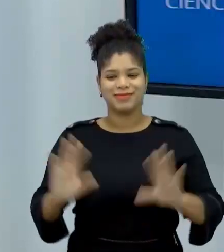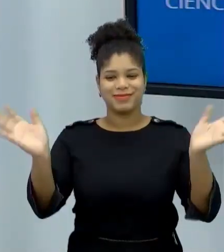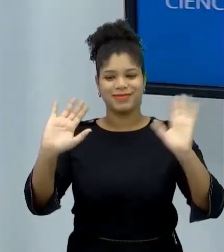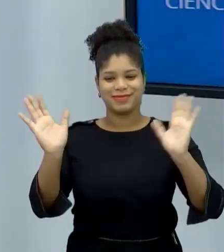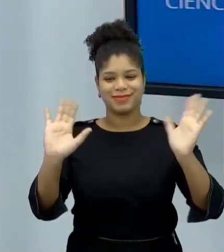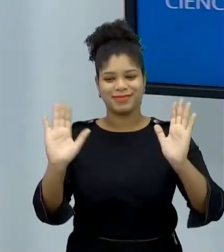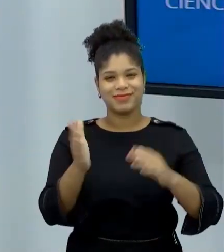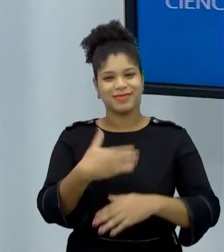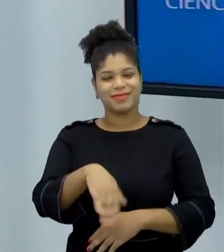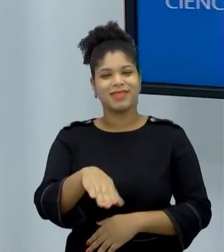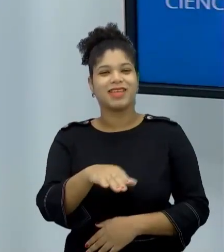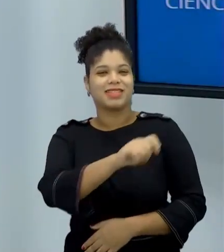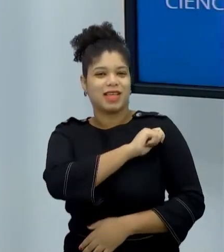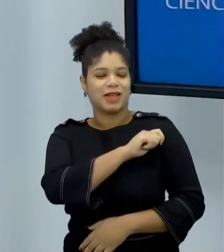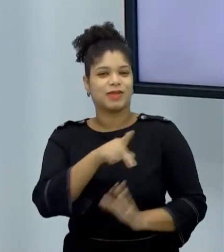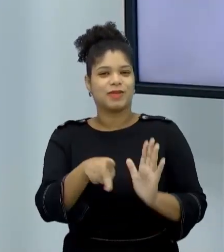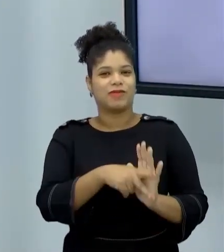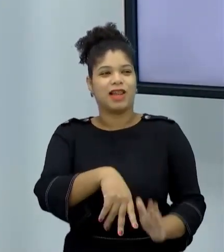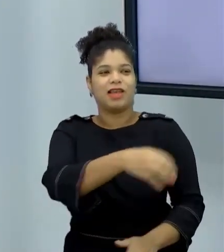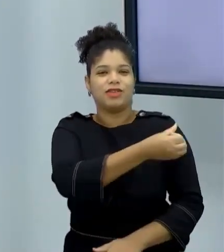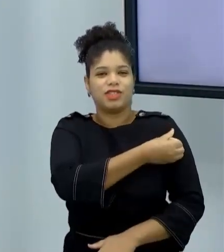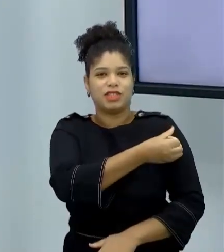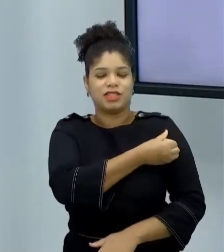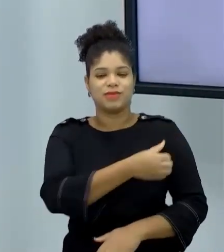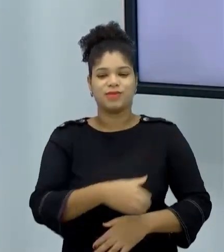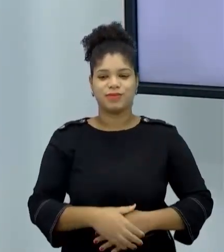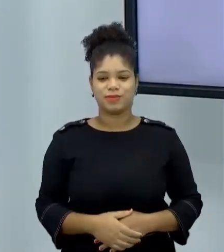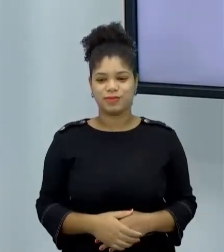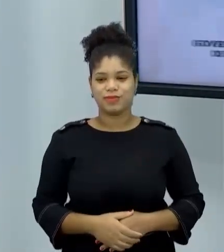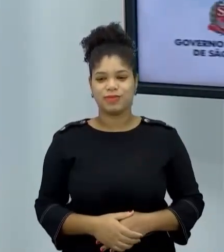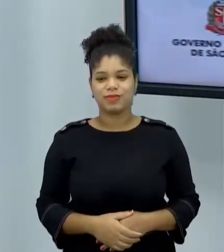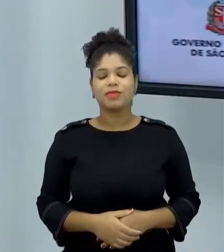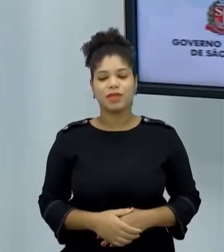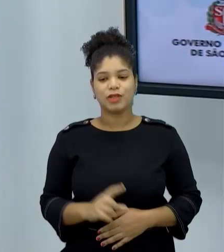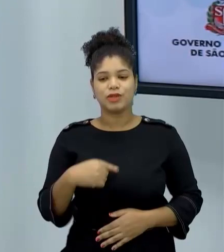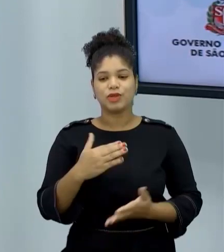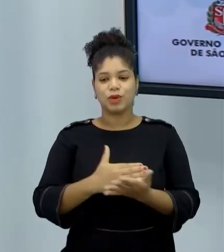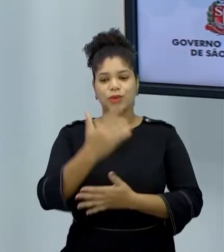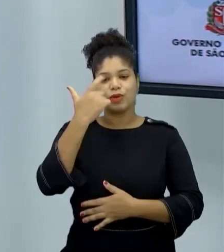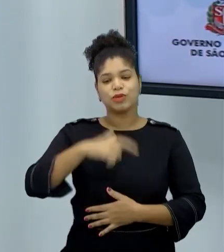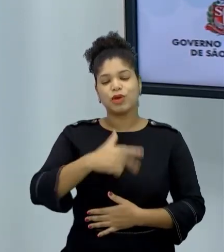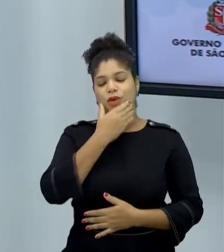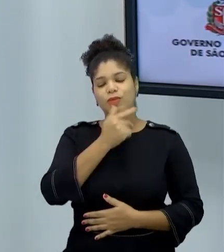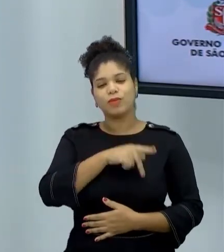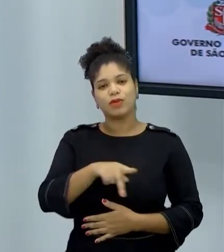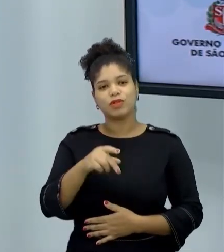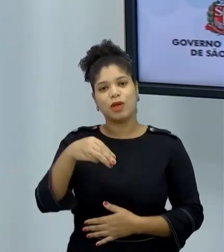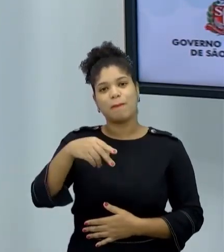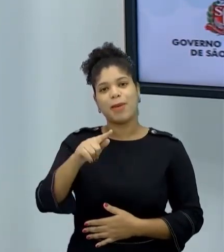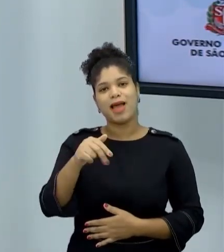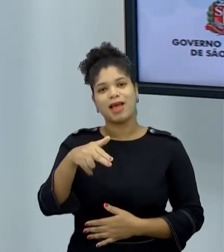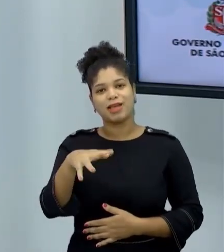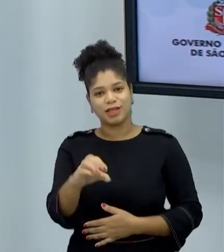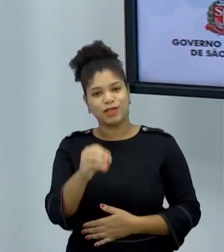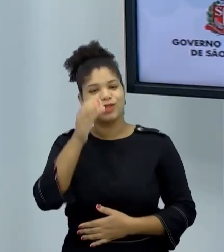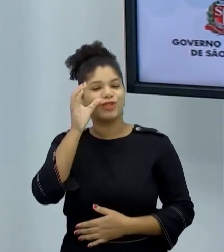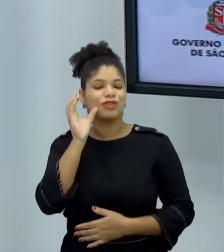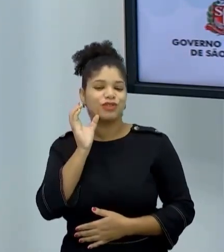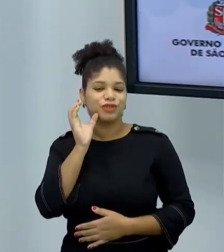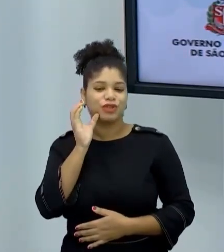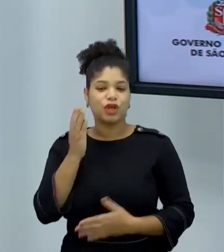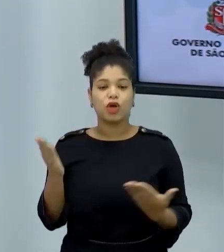Olá, meus caros alunos aí do sexto ano, mais uma aula de ciências aqui começando. Eu sou o professor Magno. Hoje a gente vai para essa temática